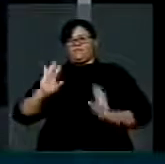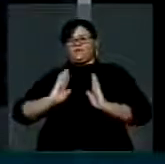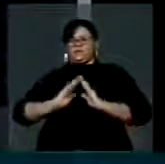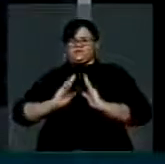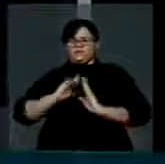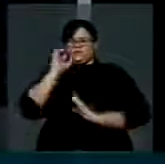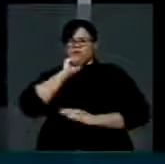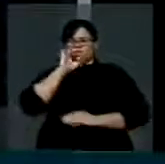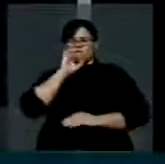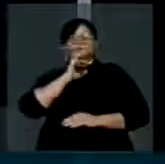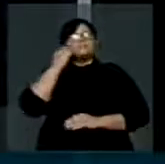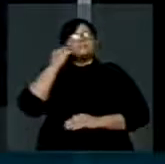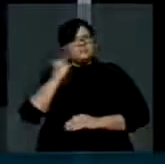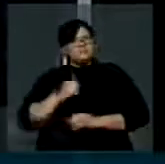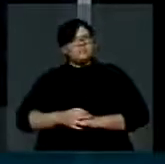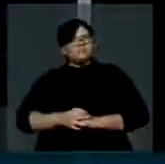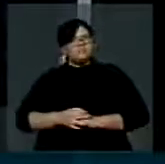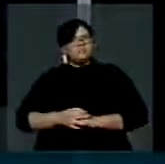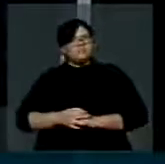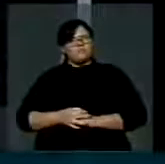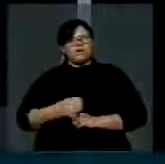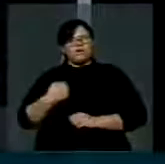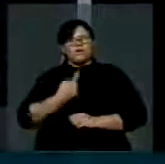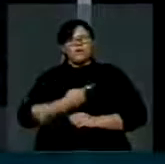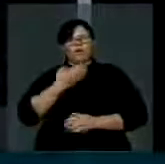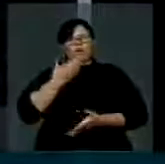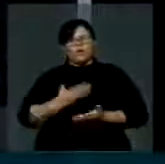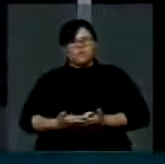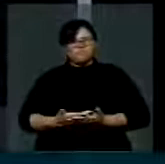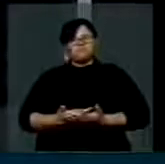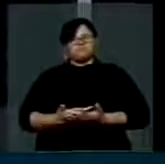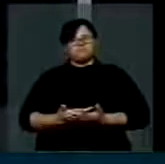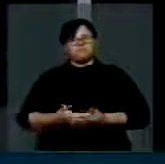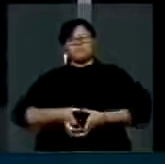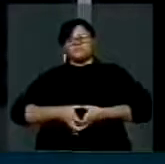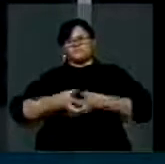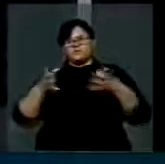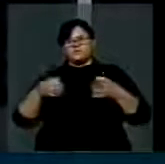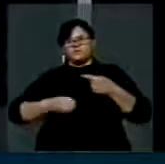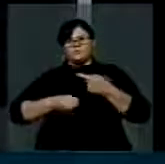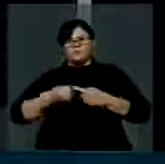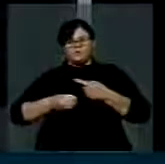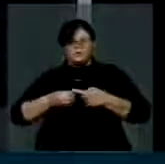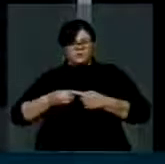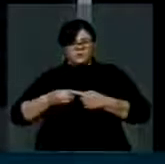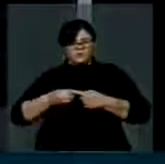dado também estarrecedor nas grandes cidades. Quer dizer, a condição